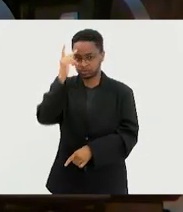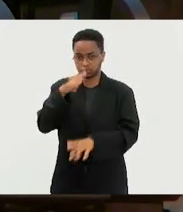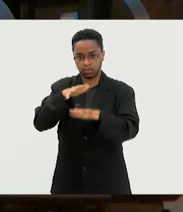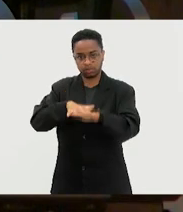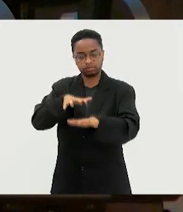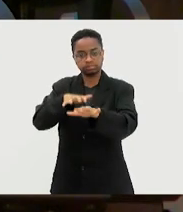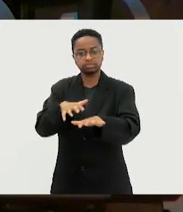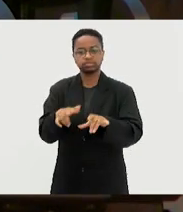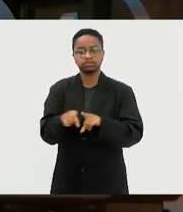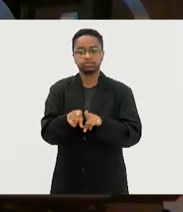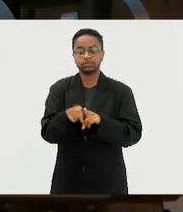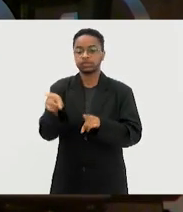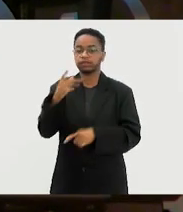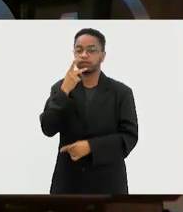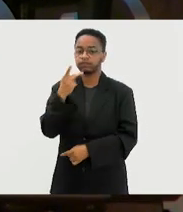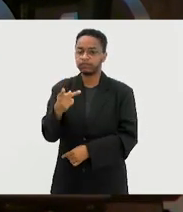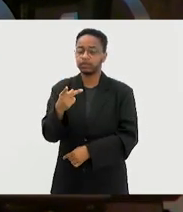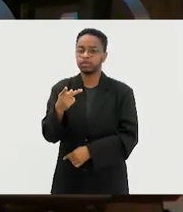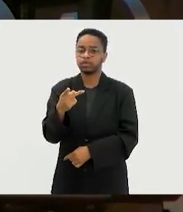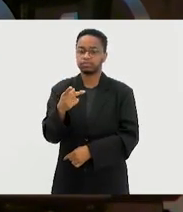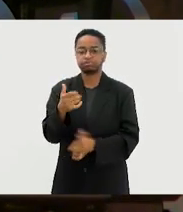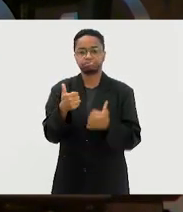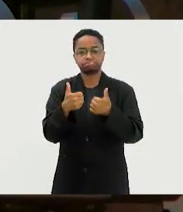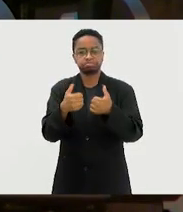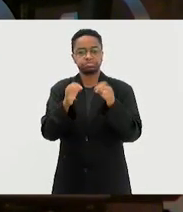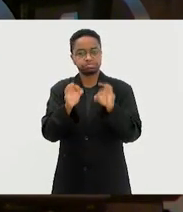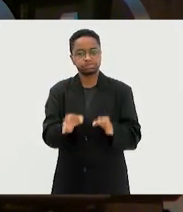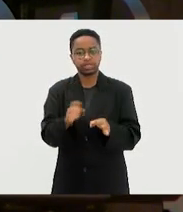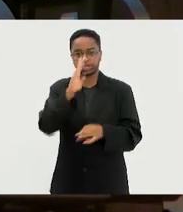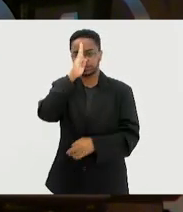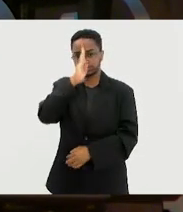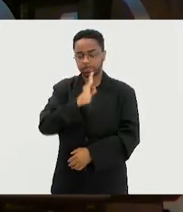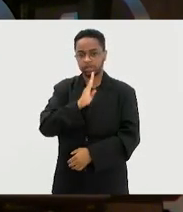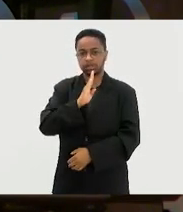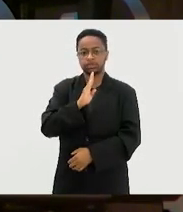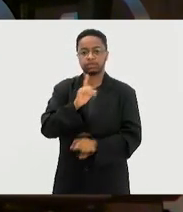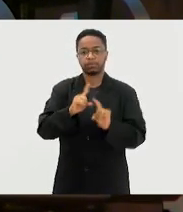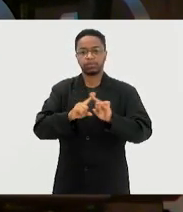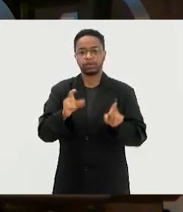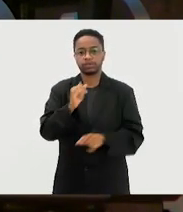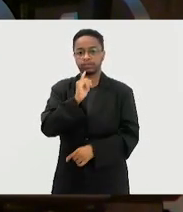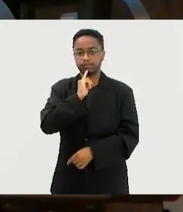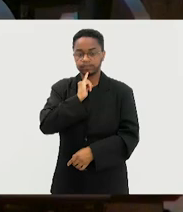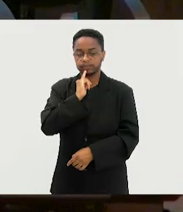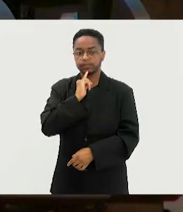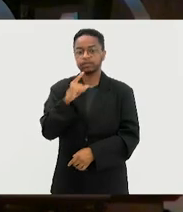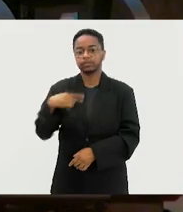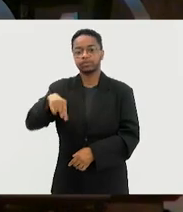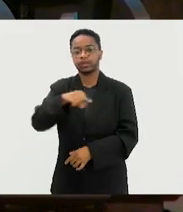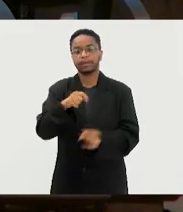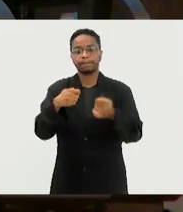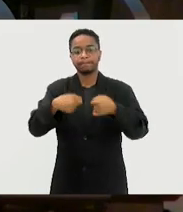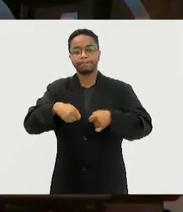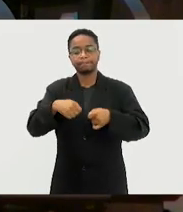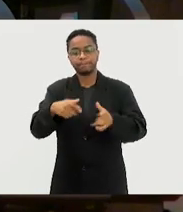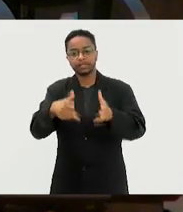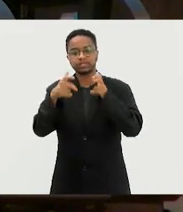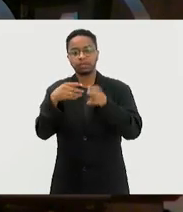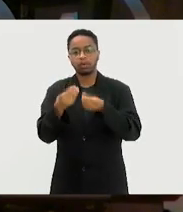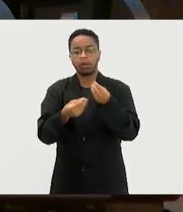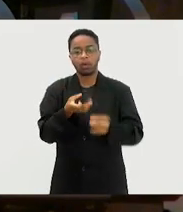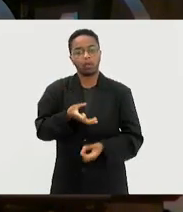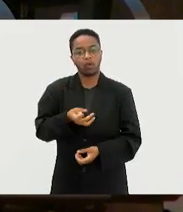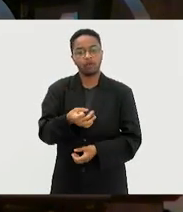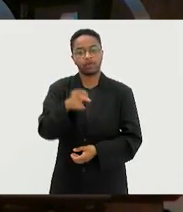e o senhor falou com grande propriedade, de forma gratuita. Infelizmente, você vê a covardia que fazem normalmente com o Rio de Janeiro. Eu